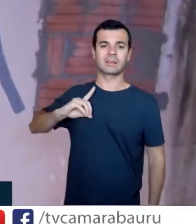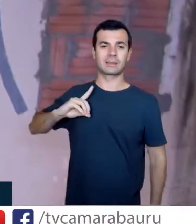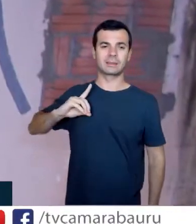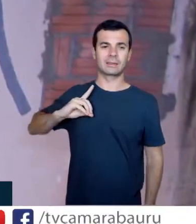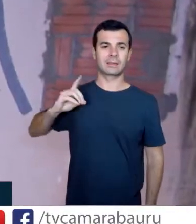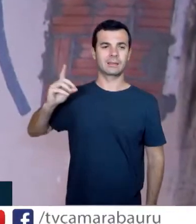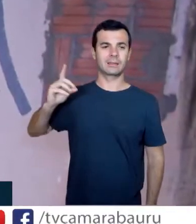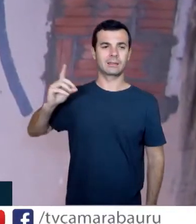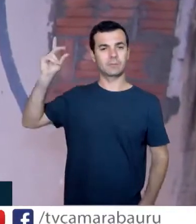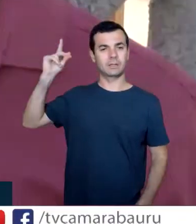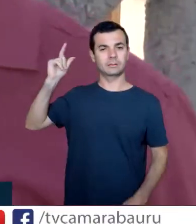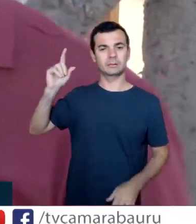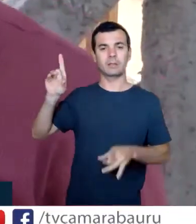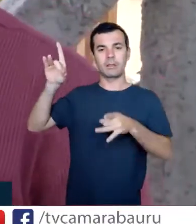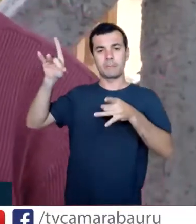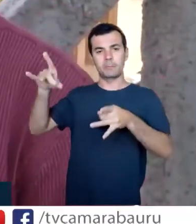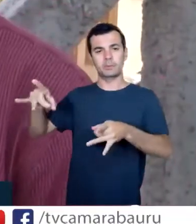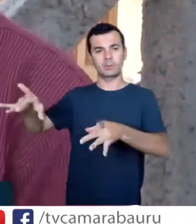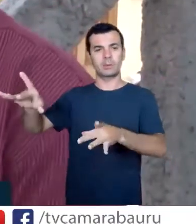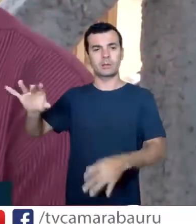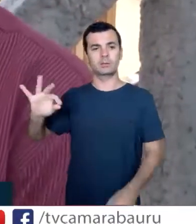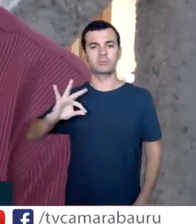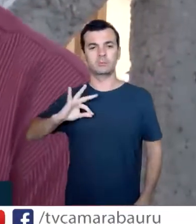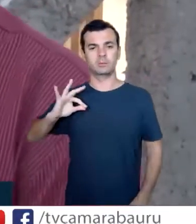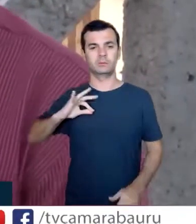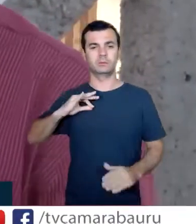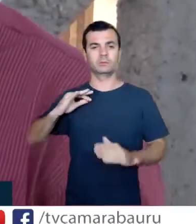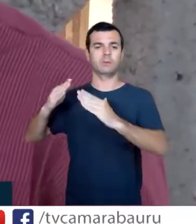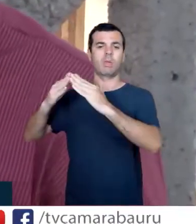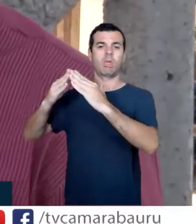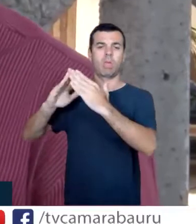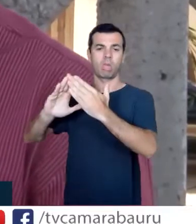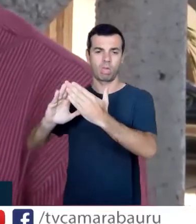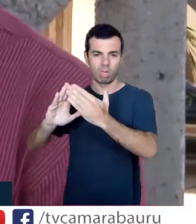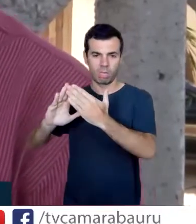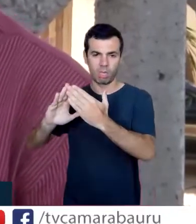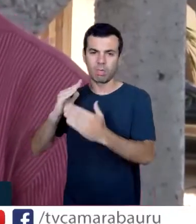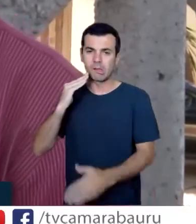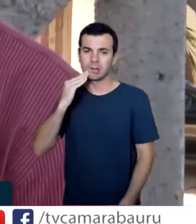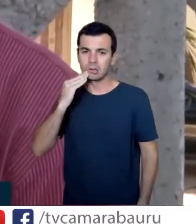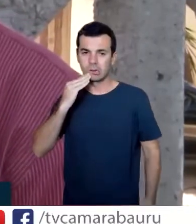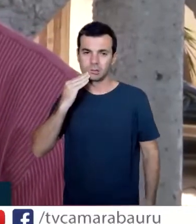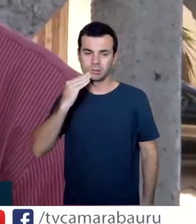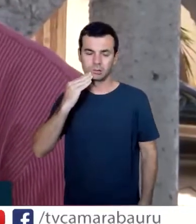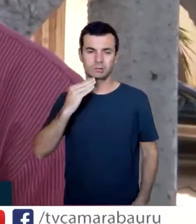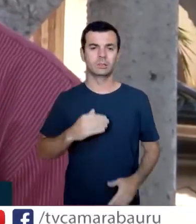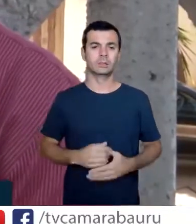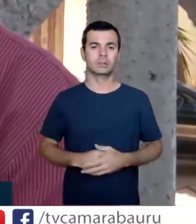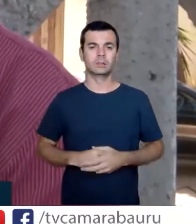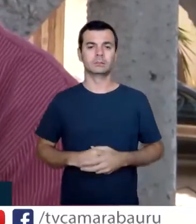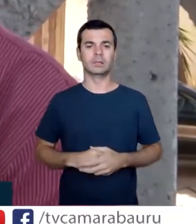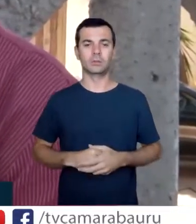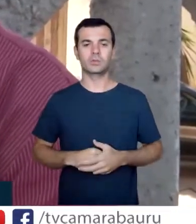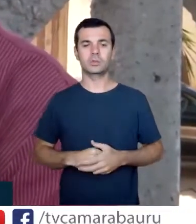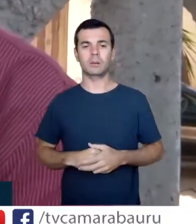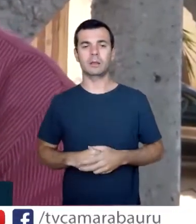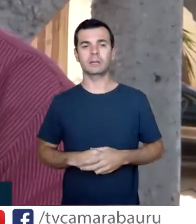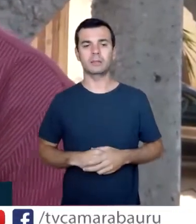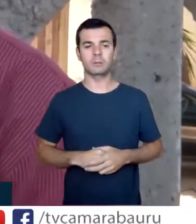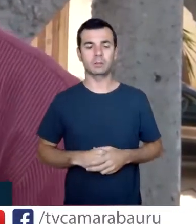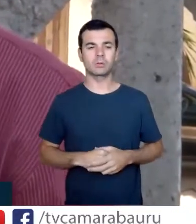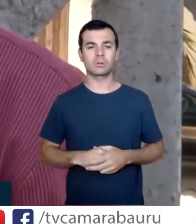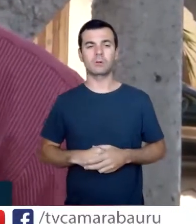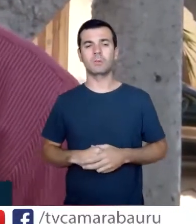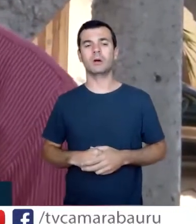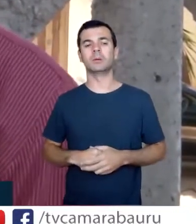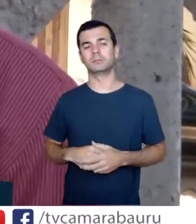se deteriorando com o tempo. Esse antigo prédio da delegacia, uma situação desconfortável, que a gente